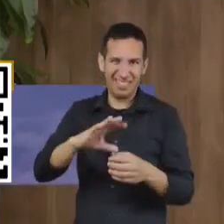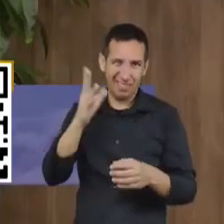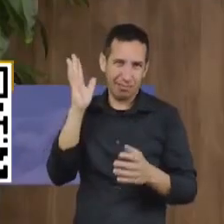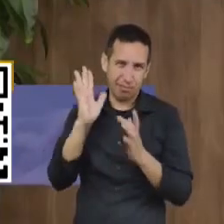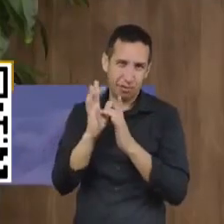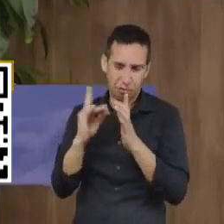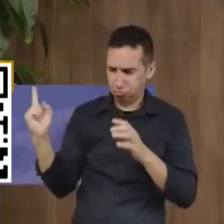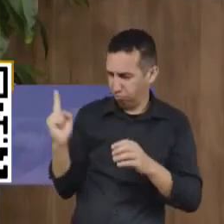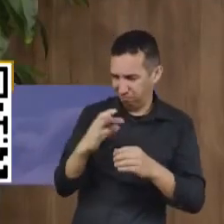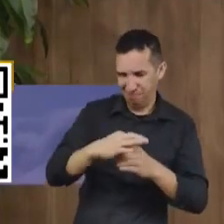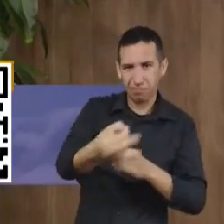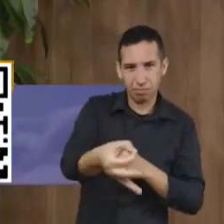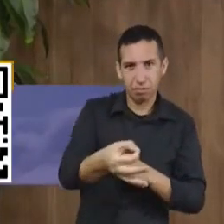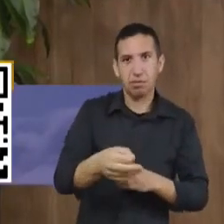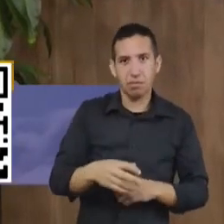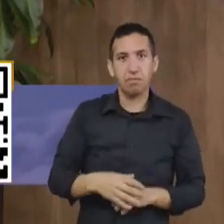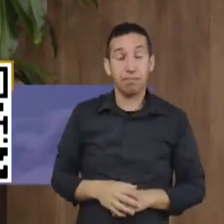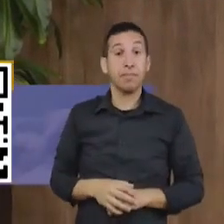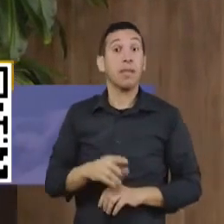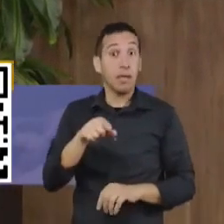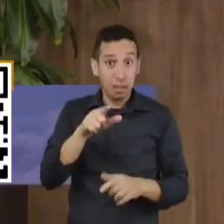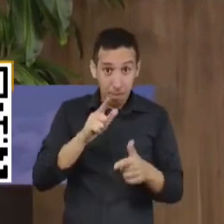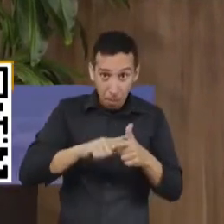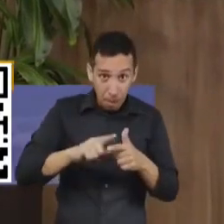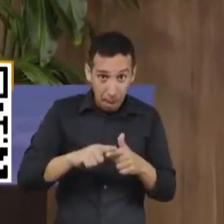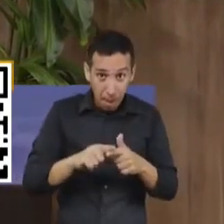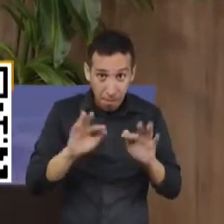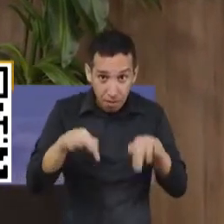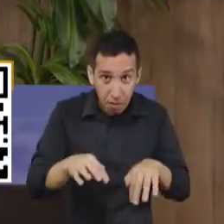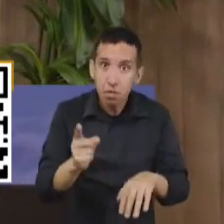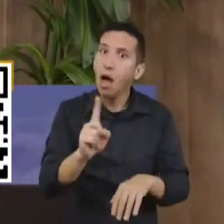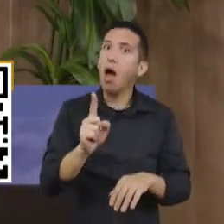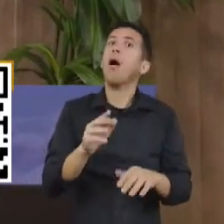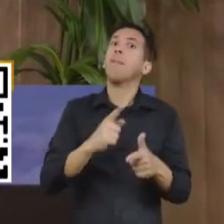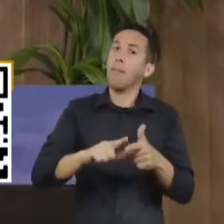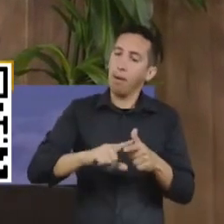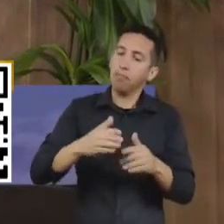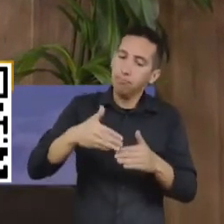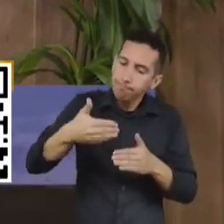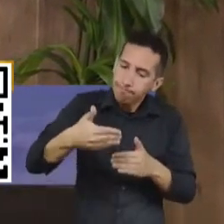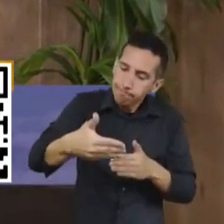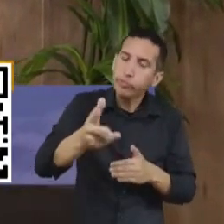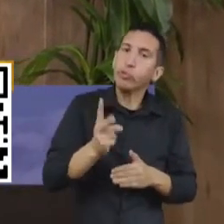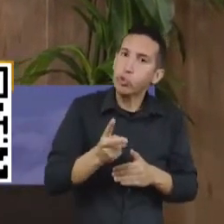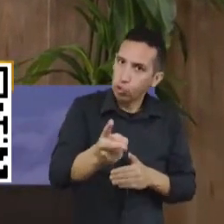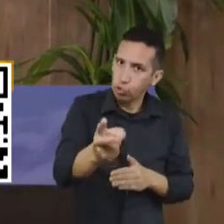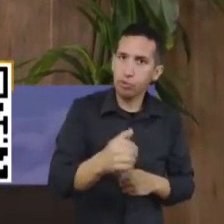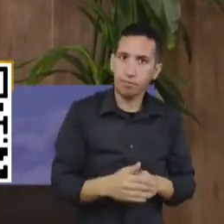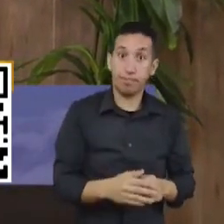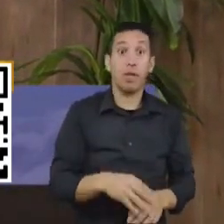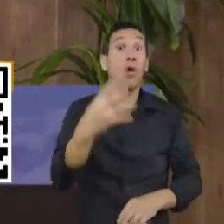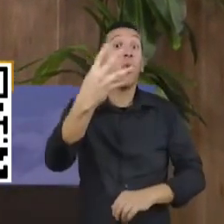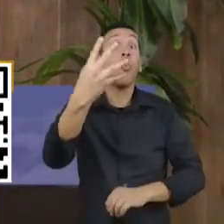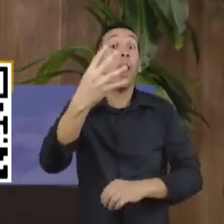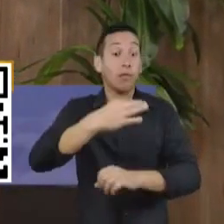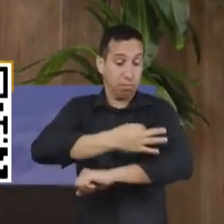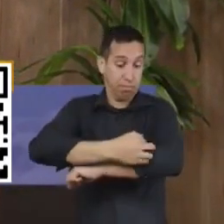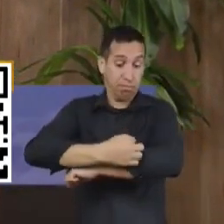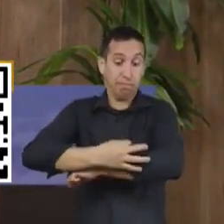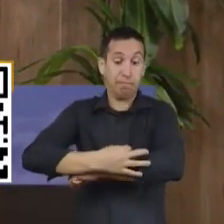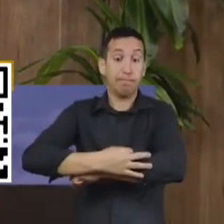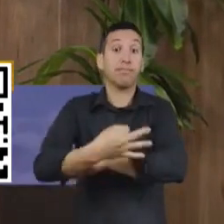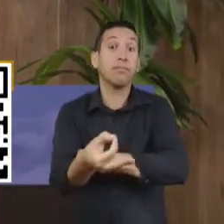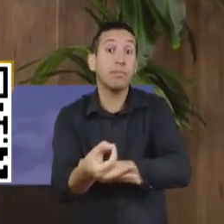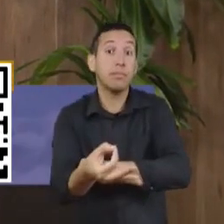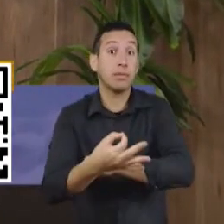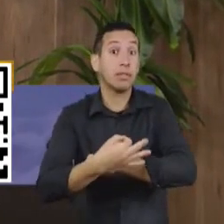hein Oi e esse problema continuou depois porque você vai na Bíblia aqui agora sim vamos para o quarto selo e o quarto selo